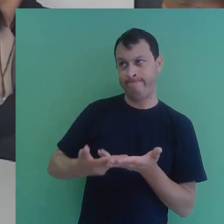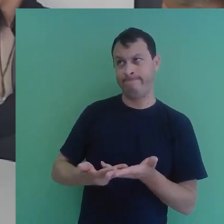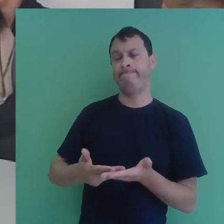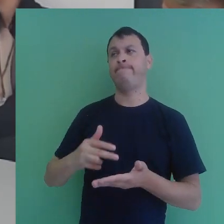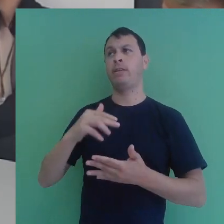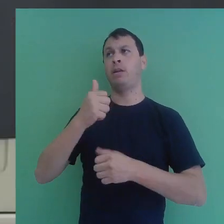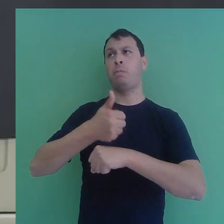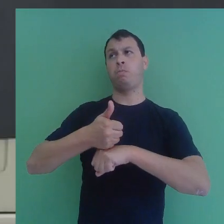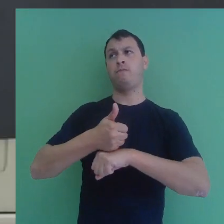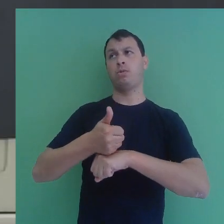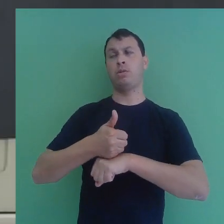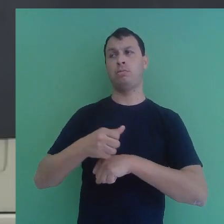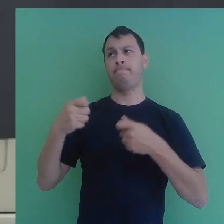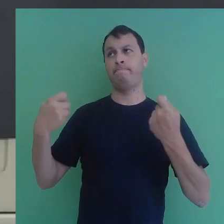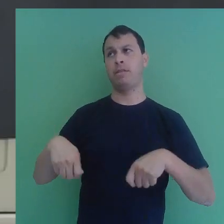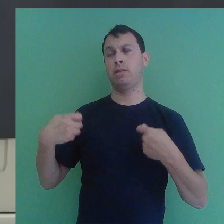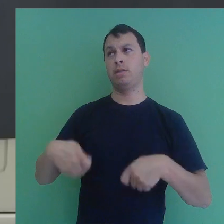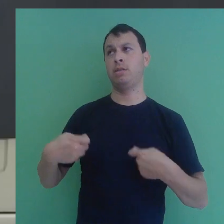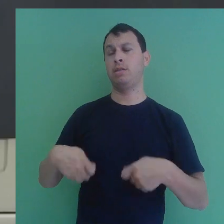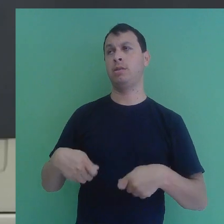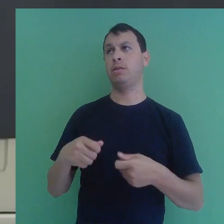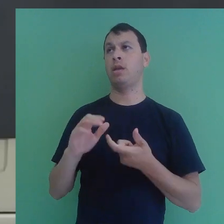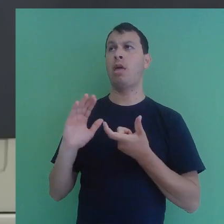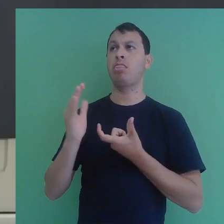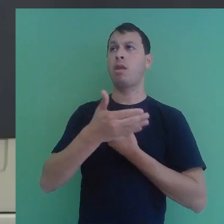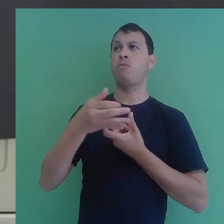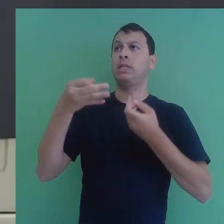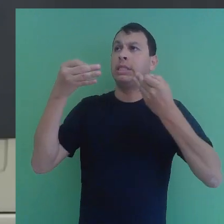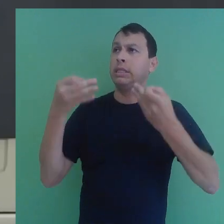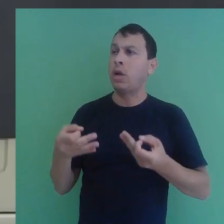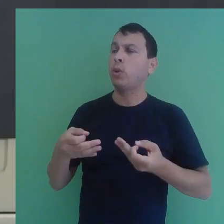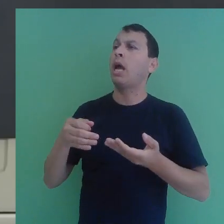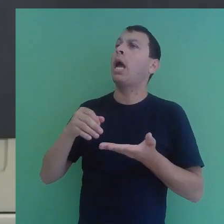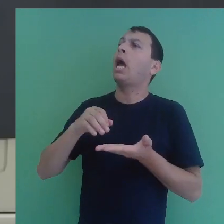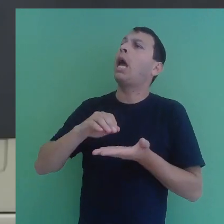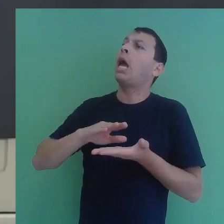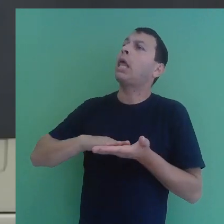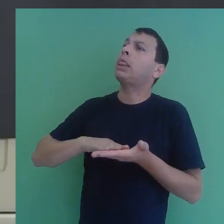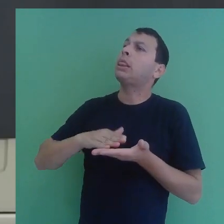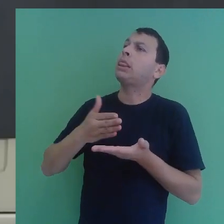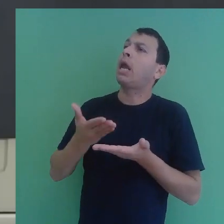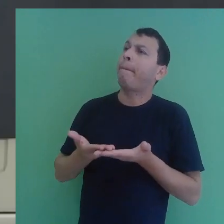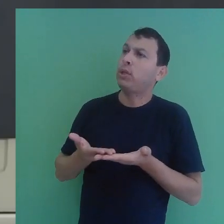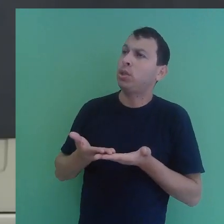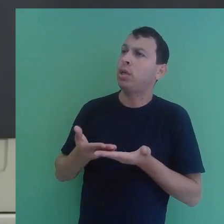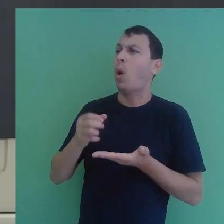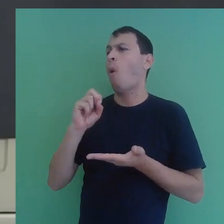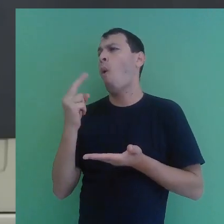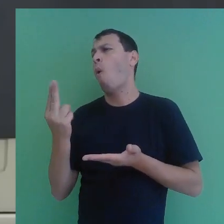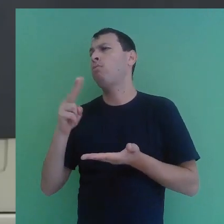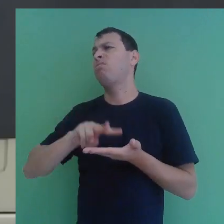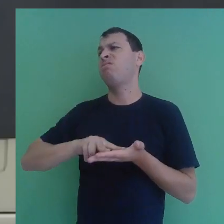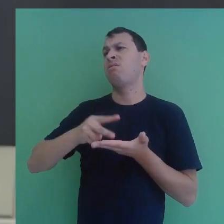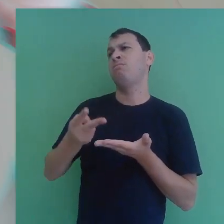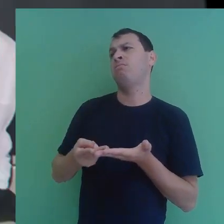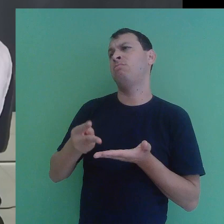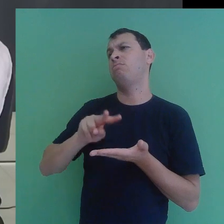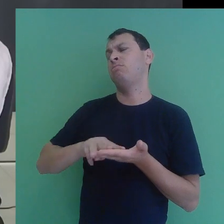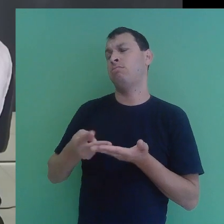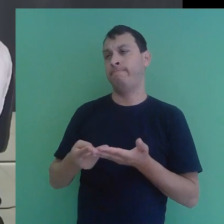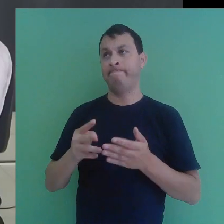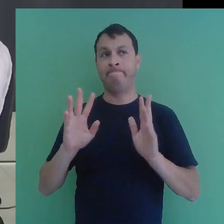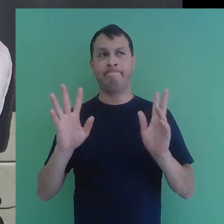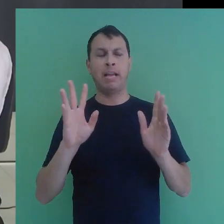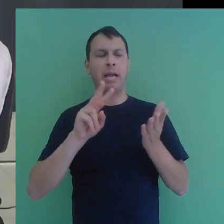intérprete profissional. Mas o termo correto, então, é intérprete, não é tradutor. Você comentou comigo que tinha um termo correto, né, para a sua profissão. É que,